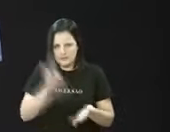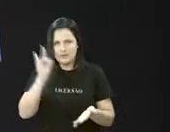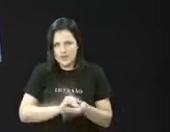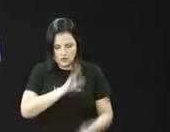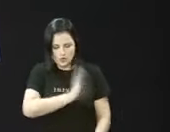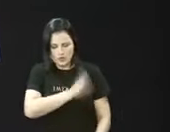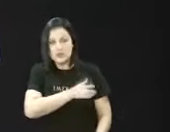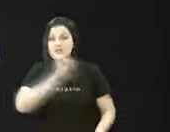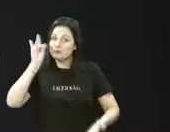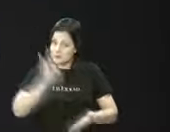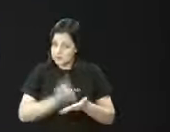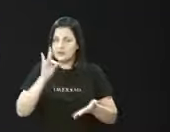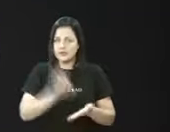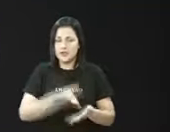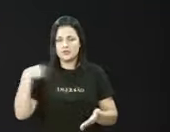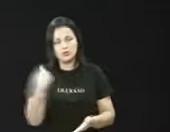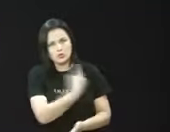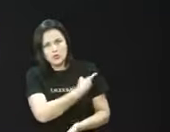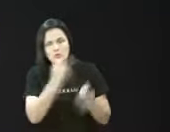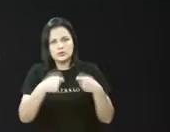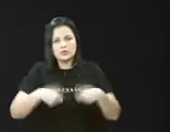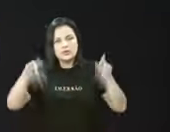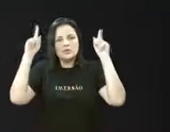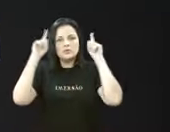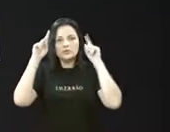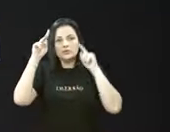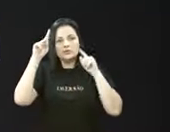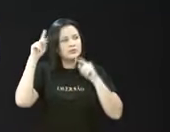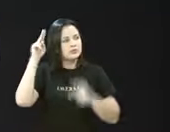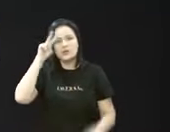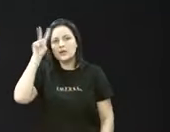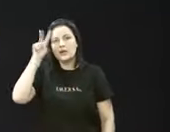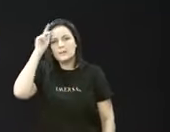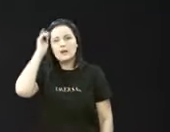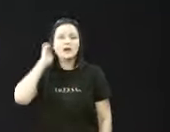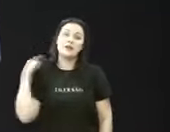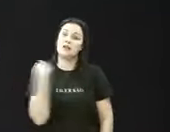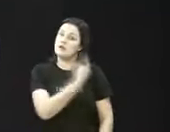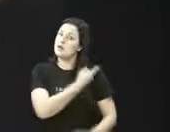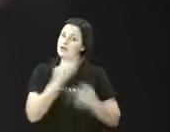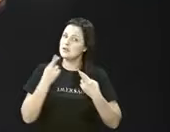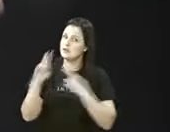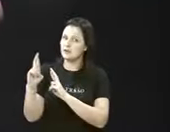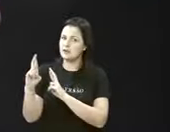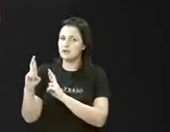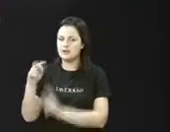coração. Nós precisamos lembrar que a nossa esperança nunca esteve na